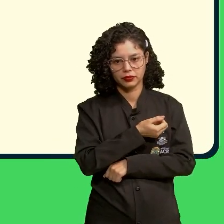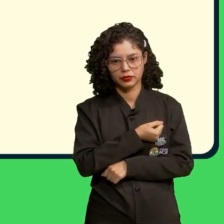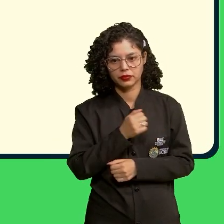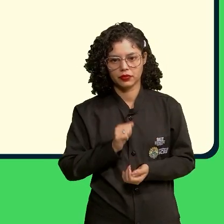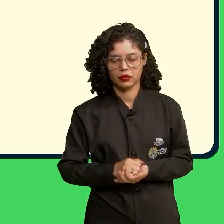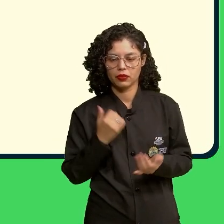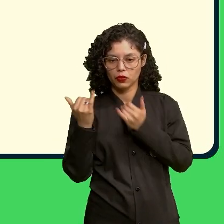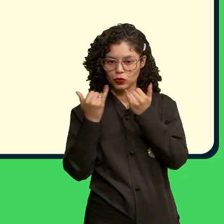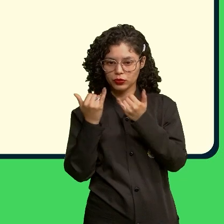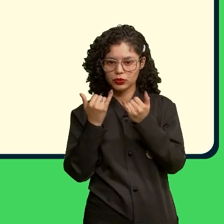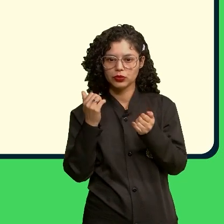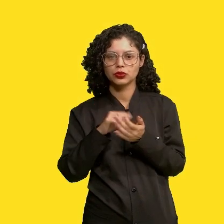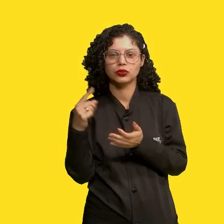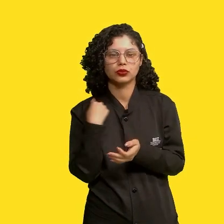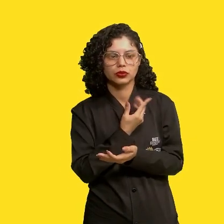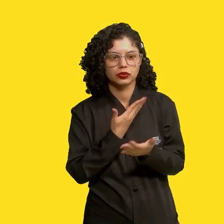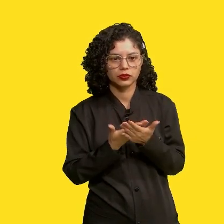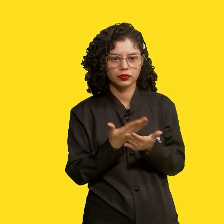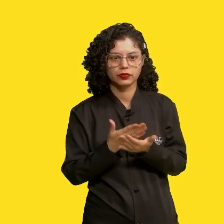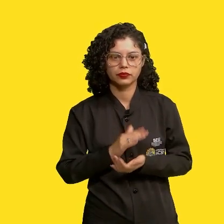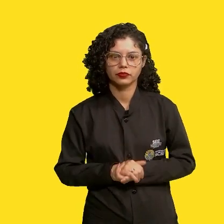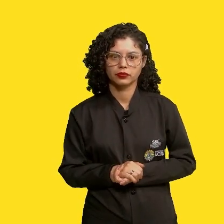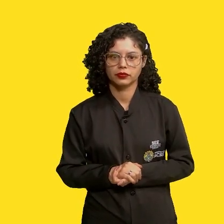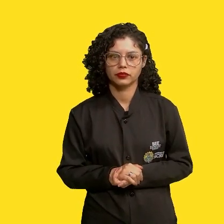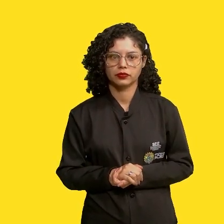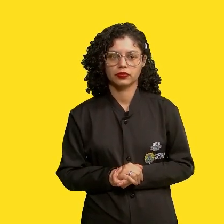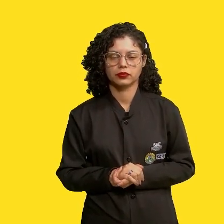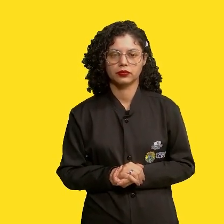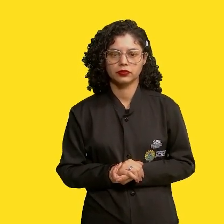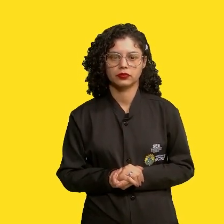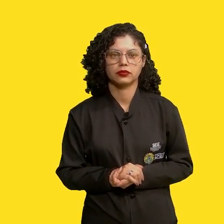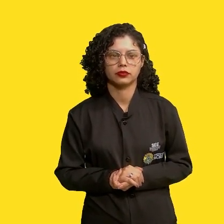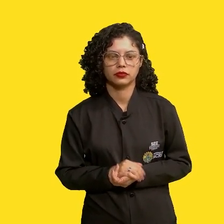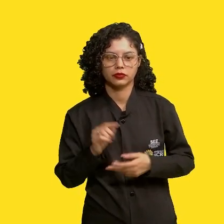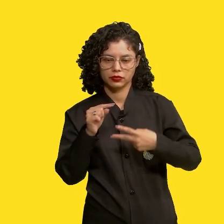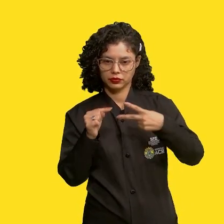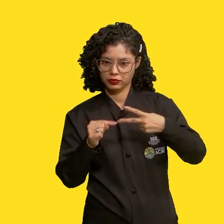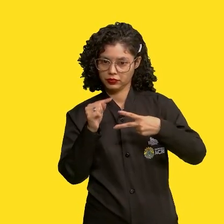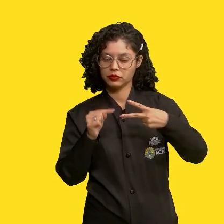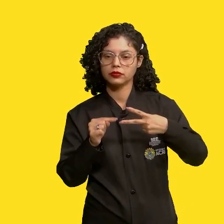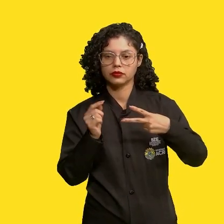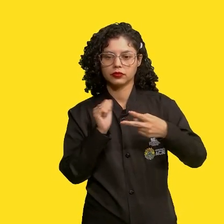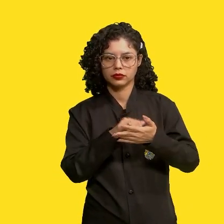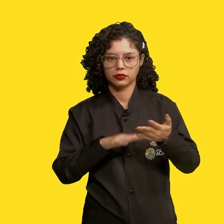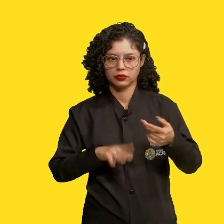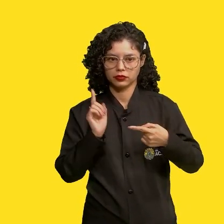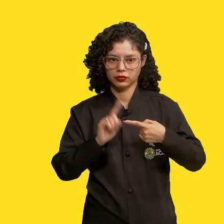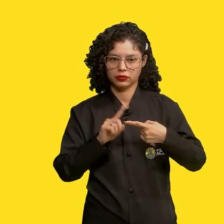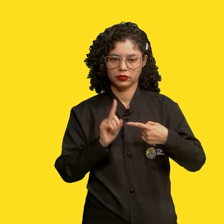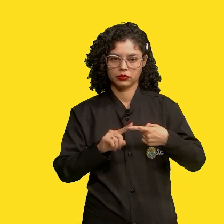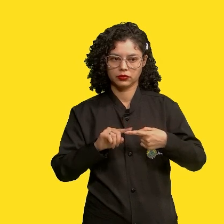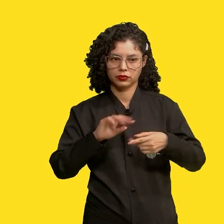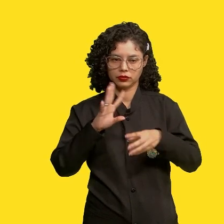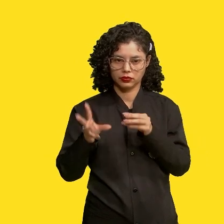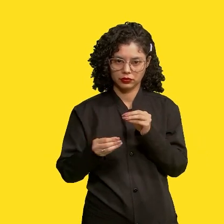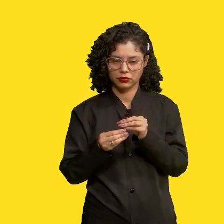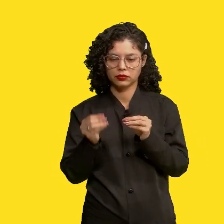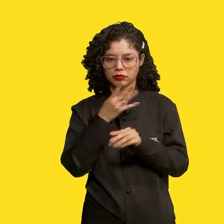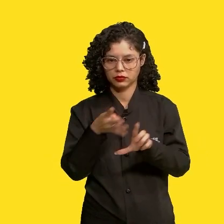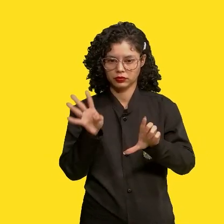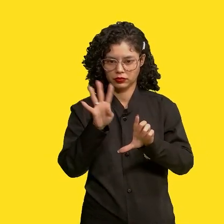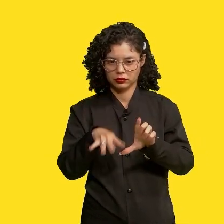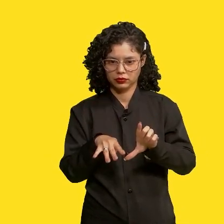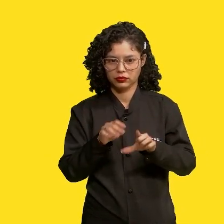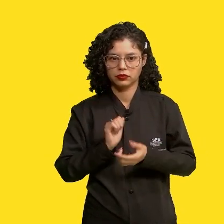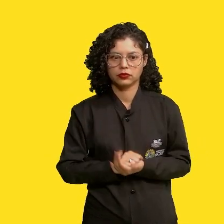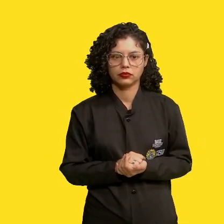de informações da nossa aula de hoje. São 2 momentos da nossa atividade. O primeiro, você vai completar a